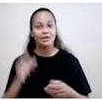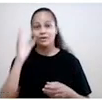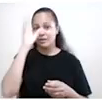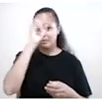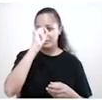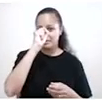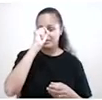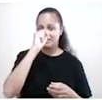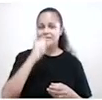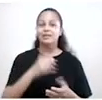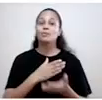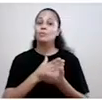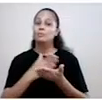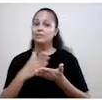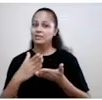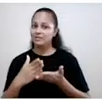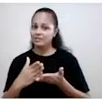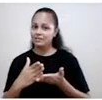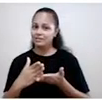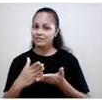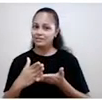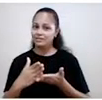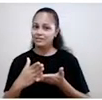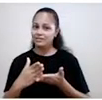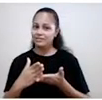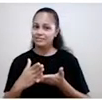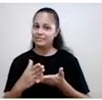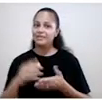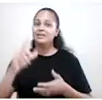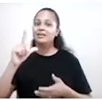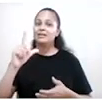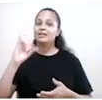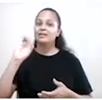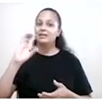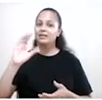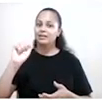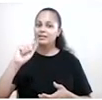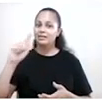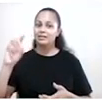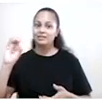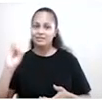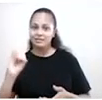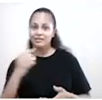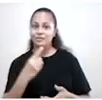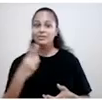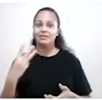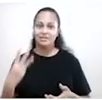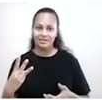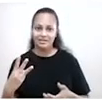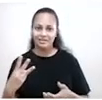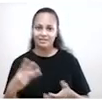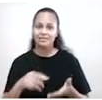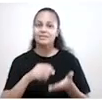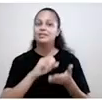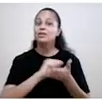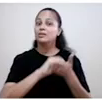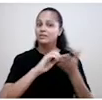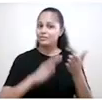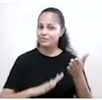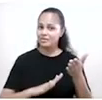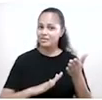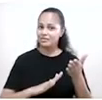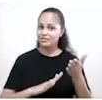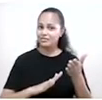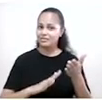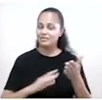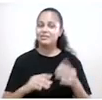bem tranquilas. A gente começa por meio da lição 13, fazendo a correção dos exercícios. E